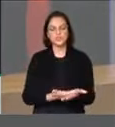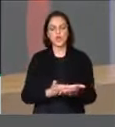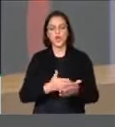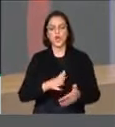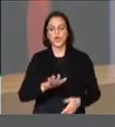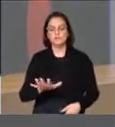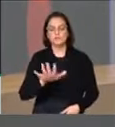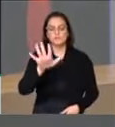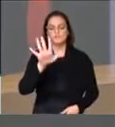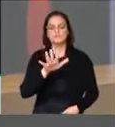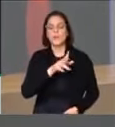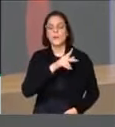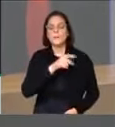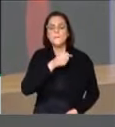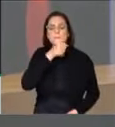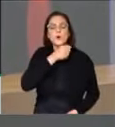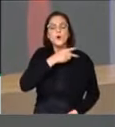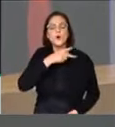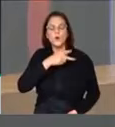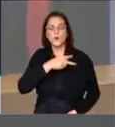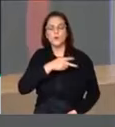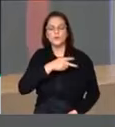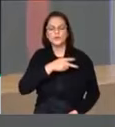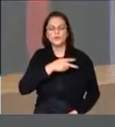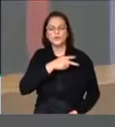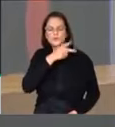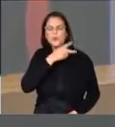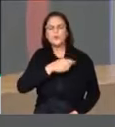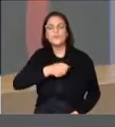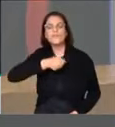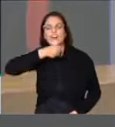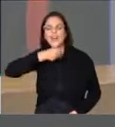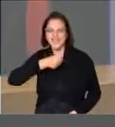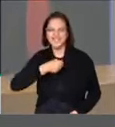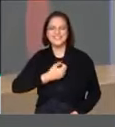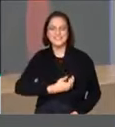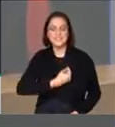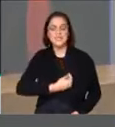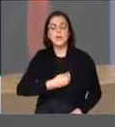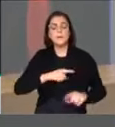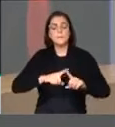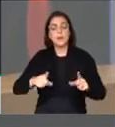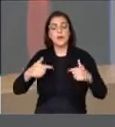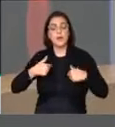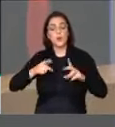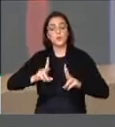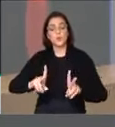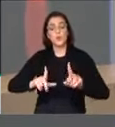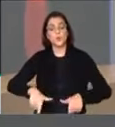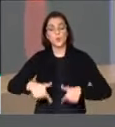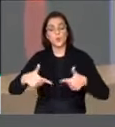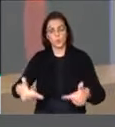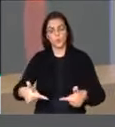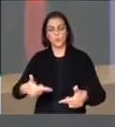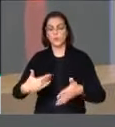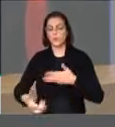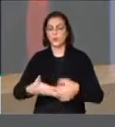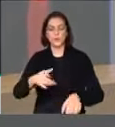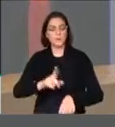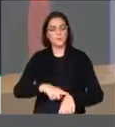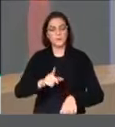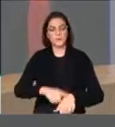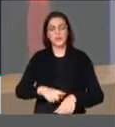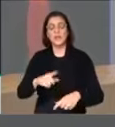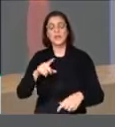Velho. Mas continuo na luta em todos os momentos. Porque enquanto houver